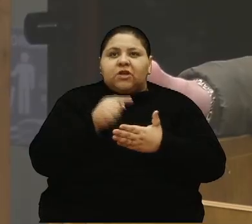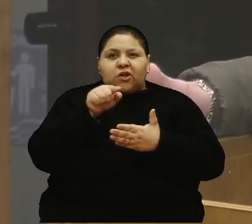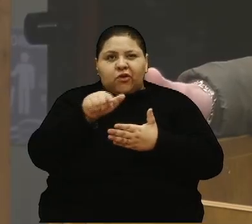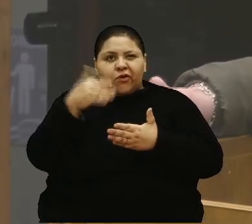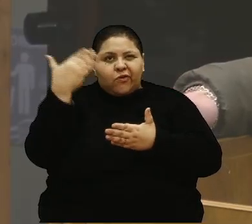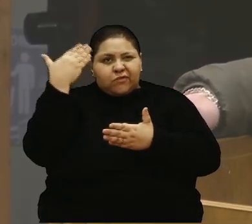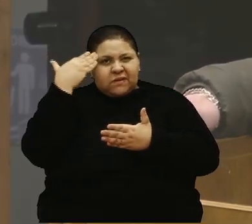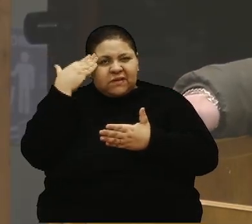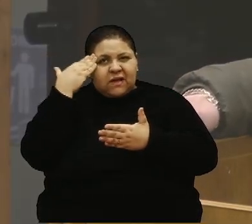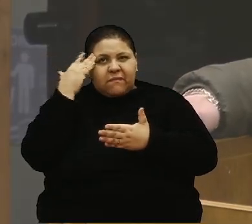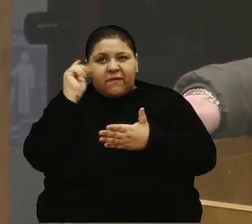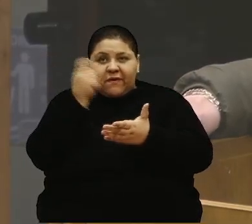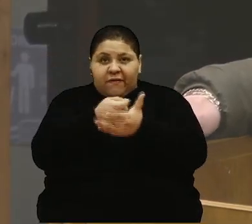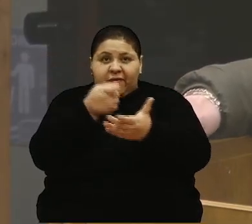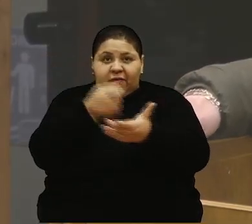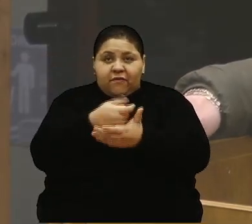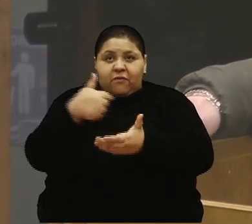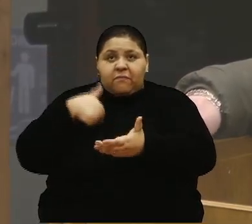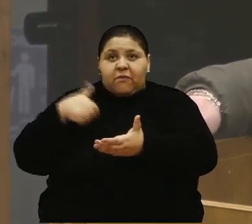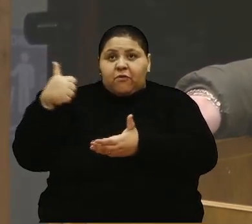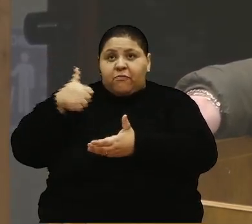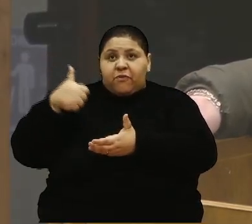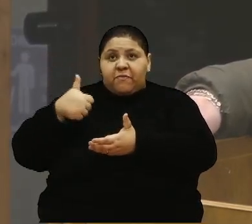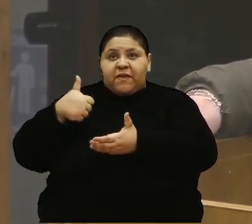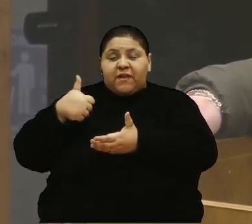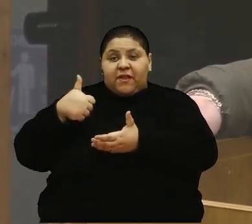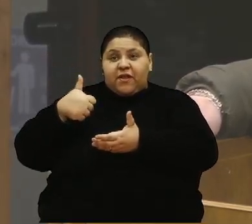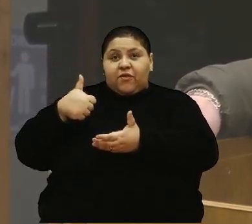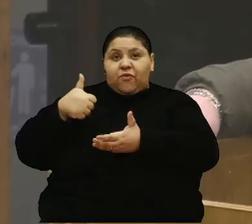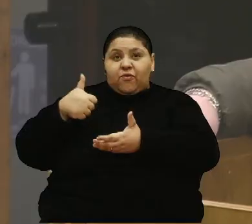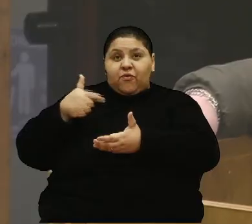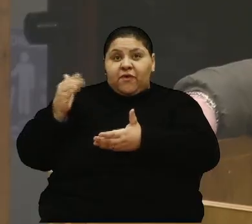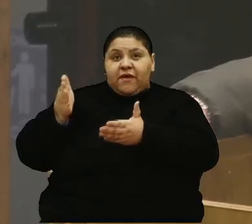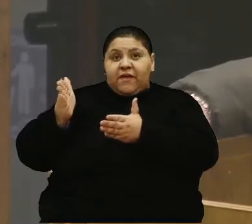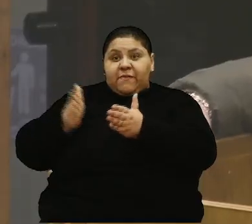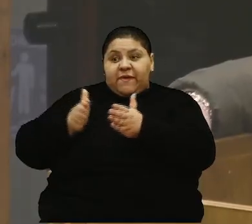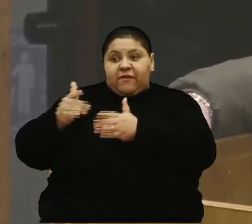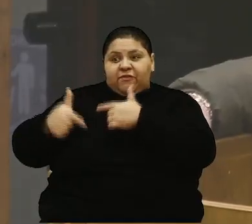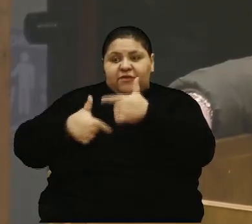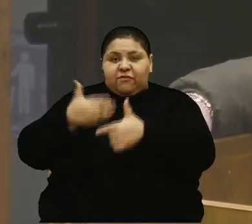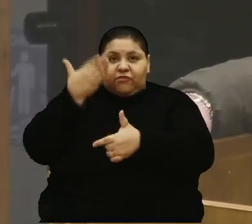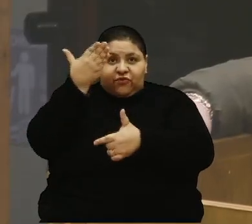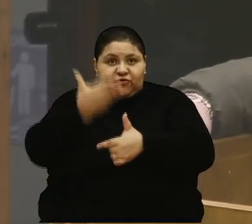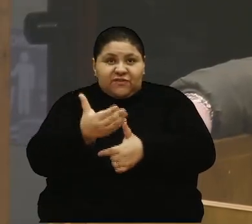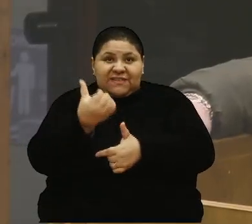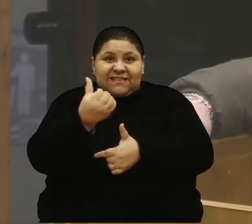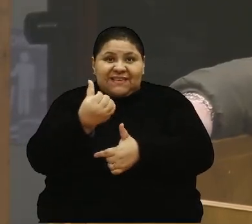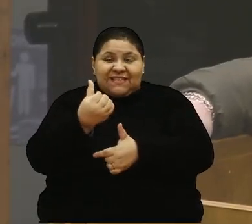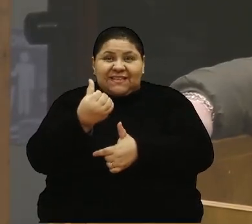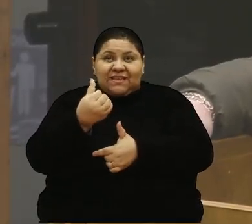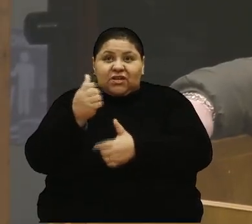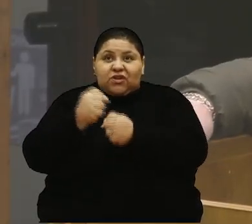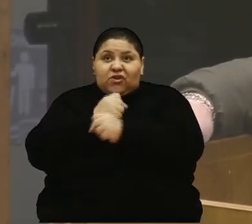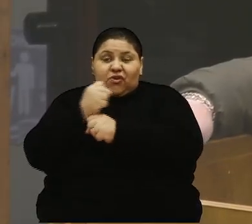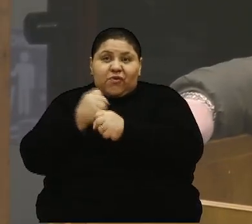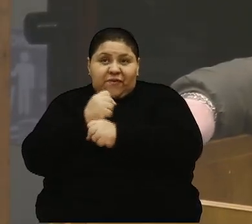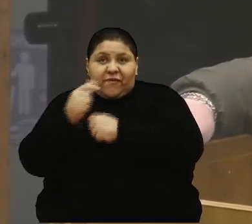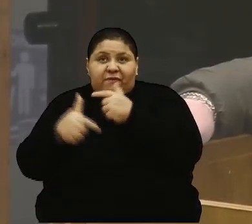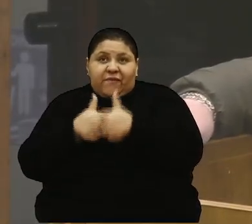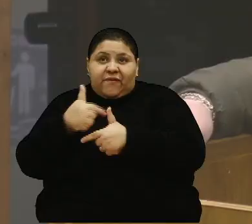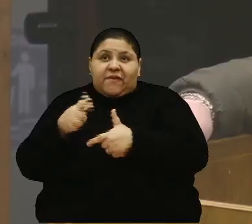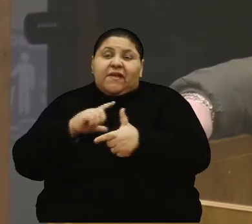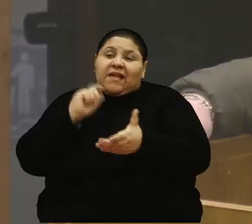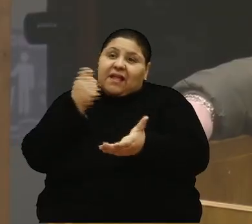da nossa batalha no meu primeiro mandato, no seu sexto mandato, mas a luta que a gente tem no chamamento de mais